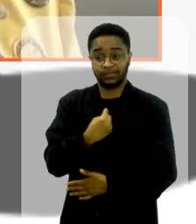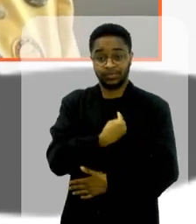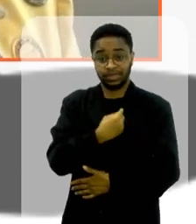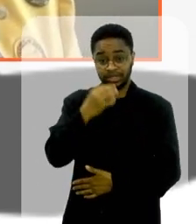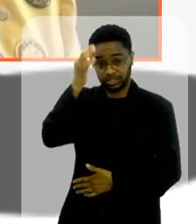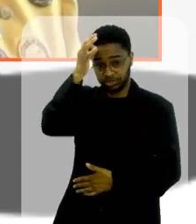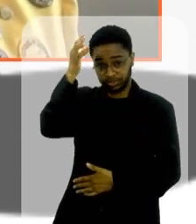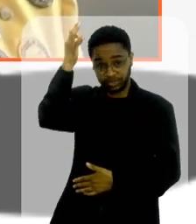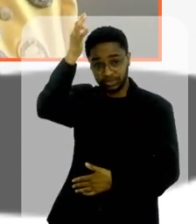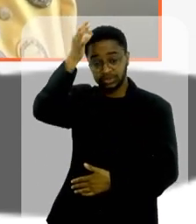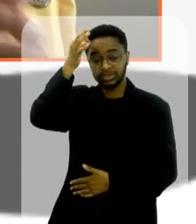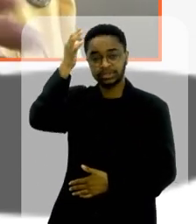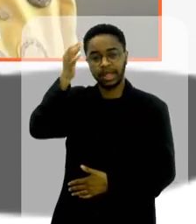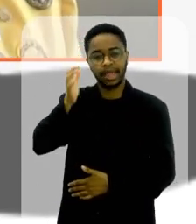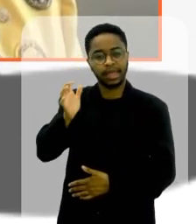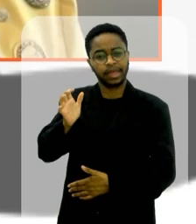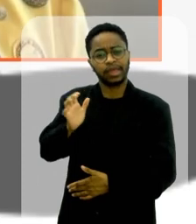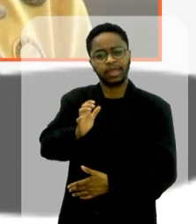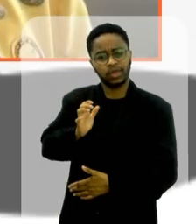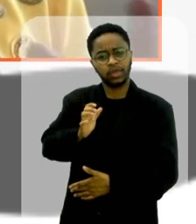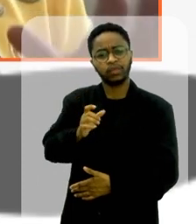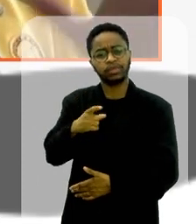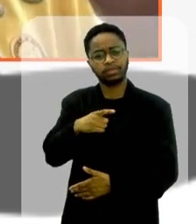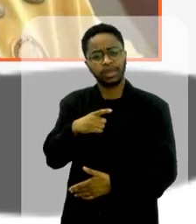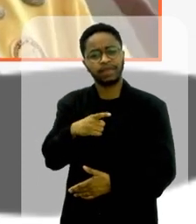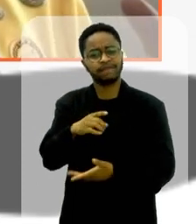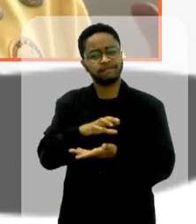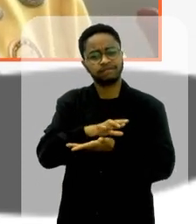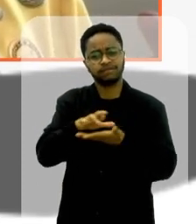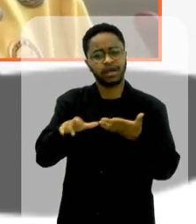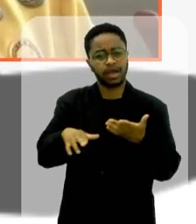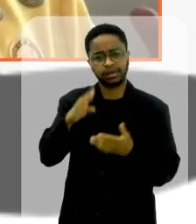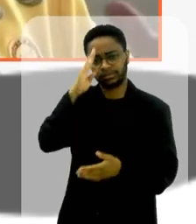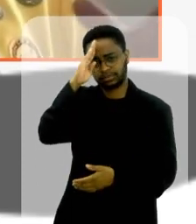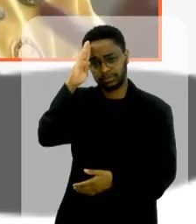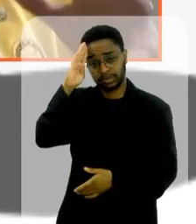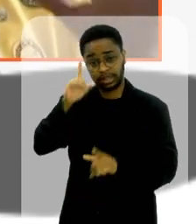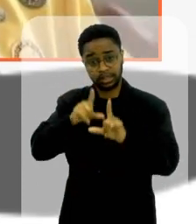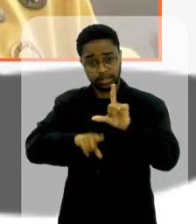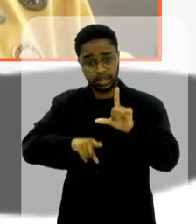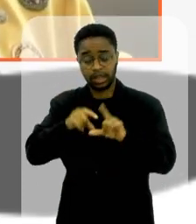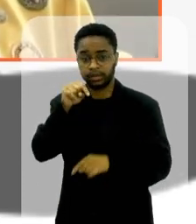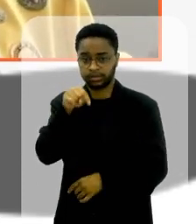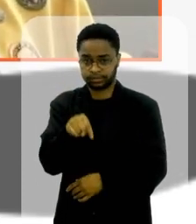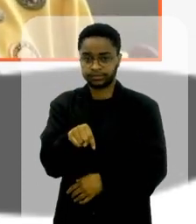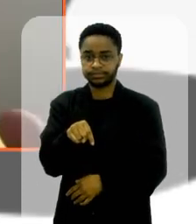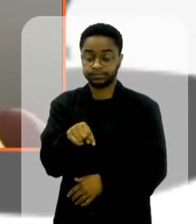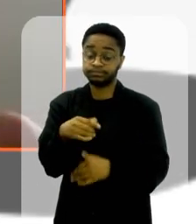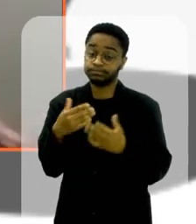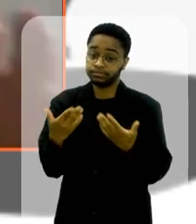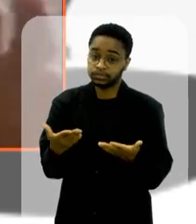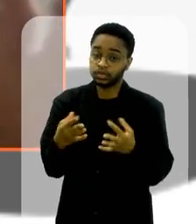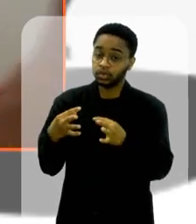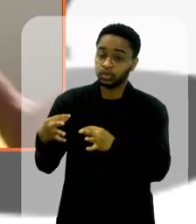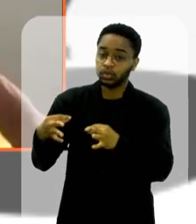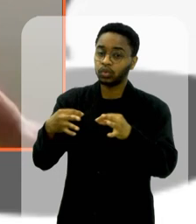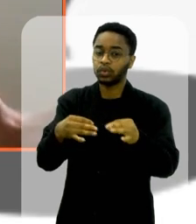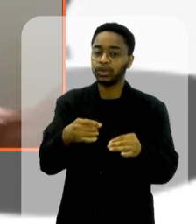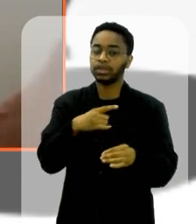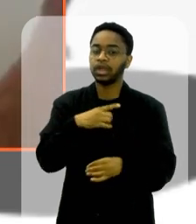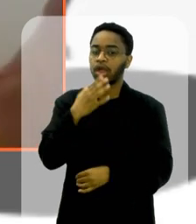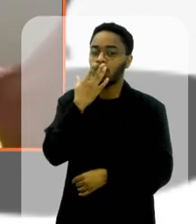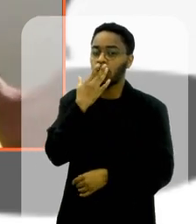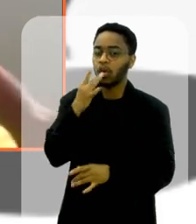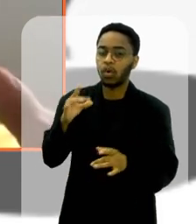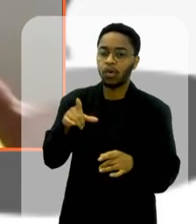o Espírito Santo é rico em várias academias de letras, existem várias academias de letras. Então, todas elas